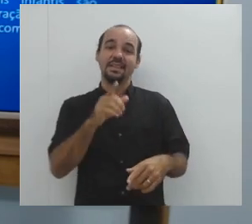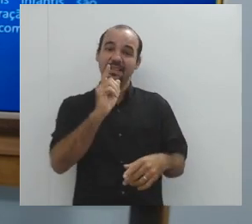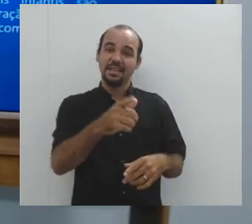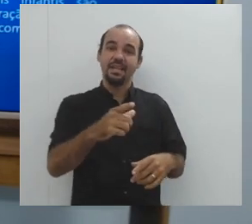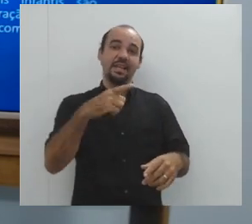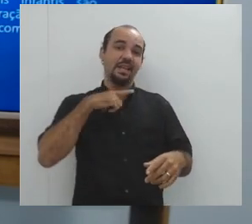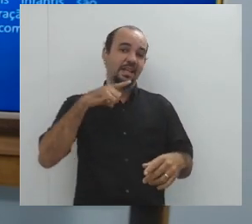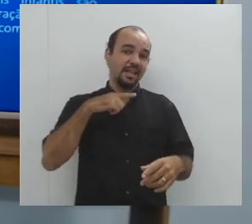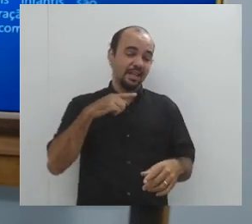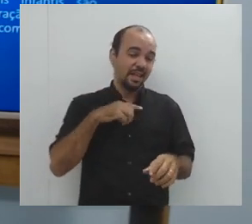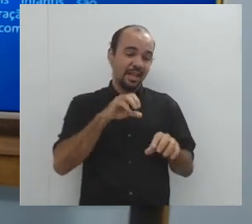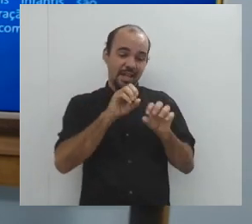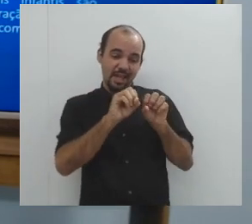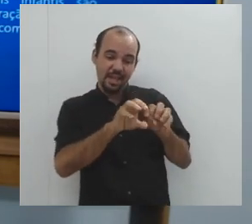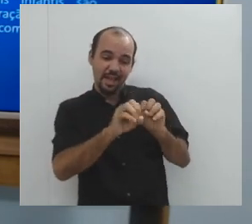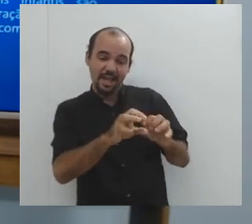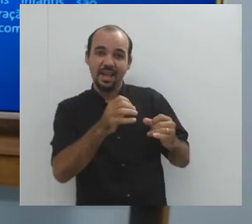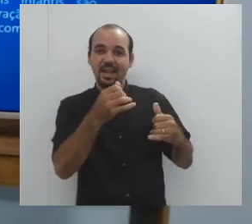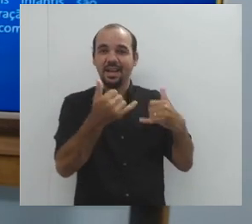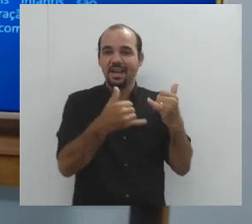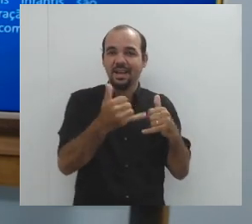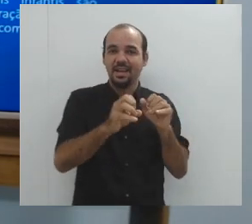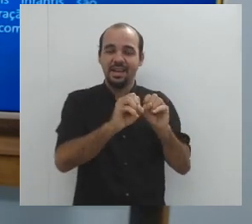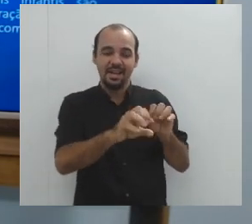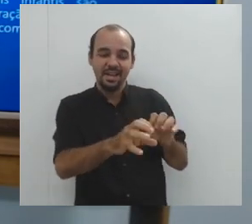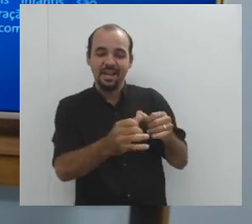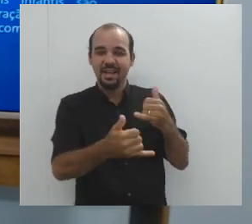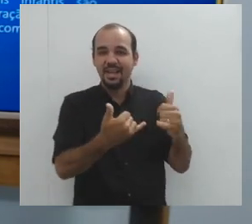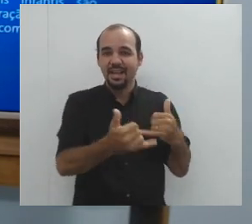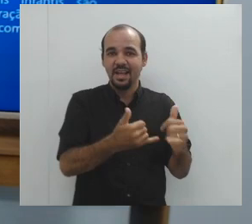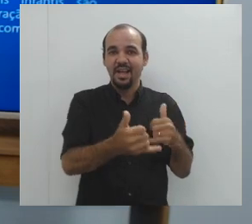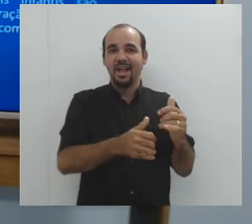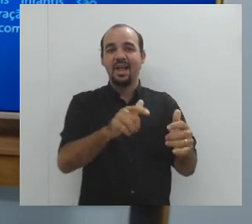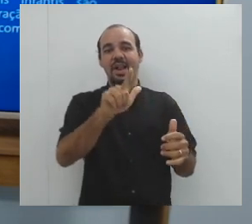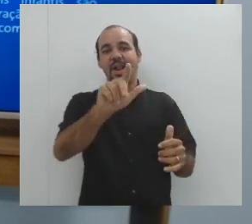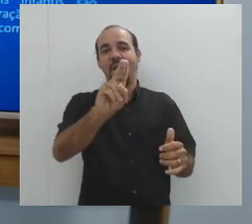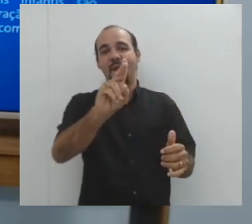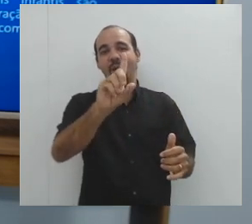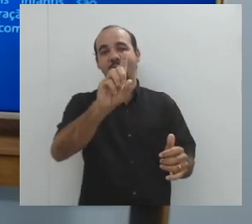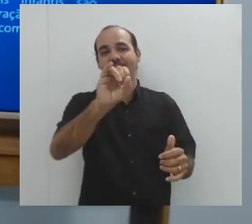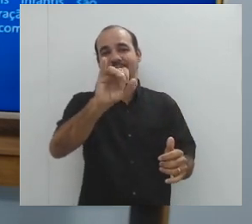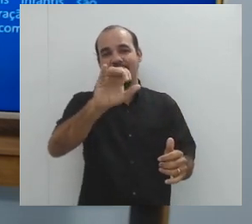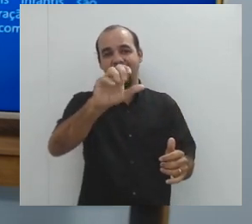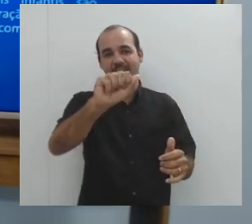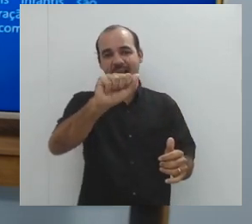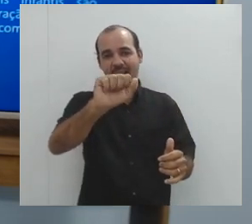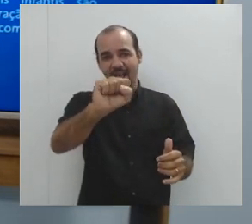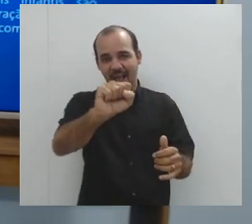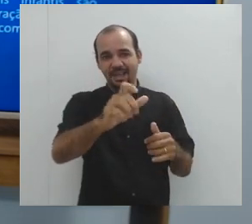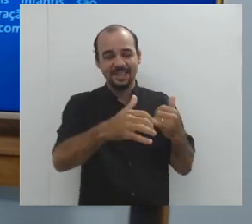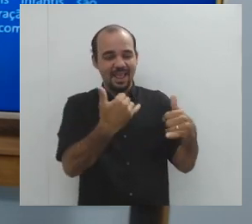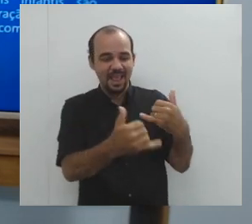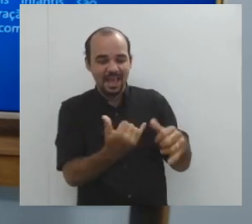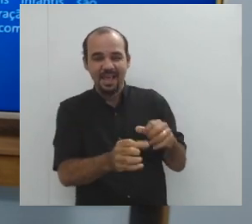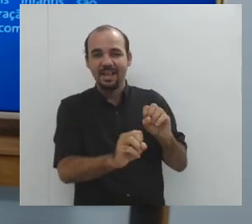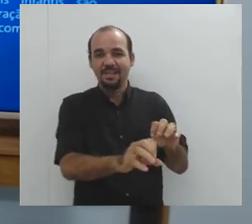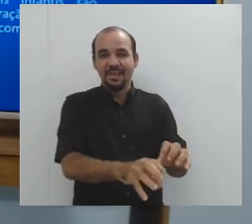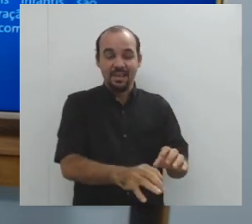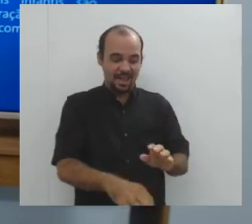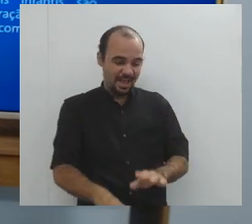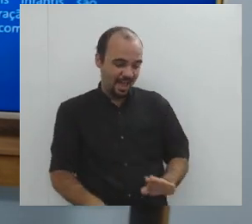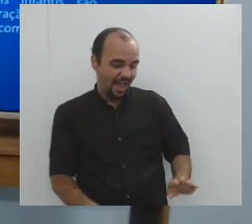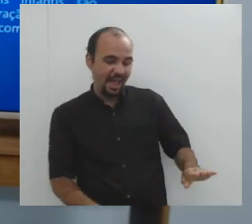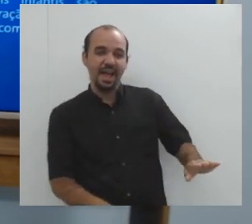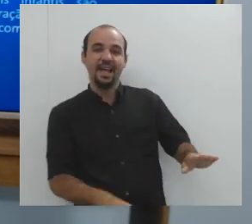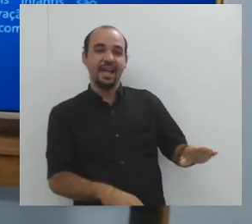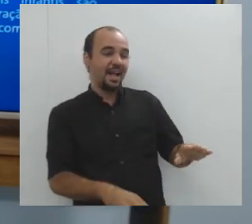brincando. Então você tem a criança mais nova, ela observa a brincadeira dos mais velhos e, com o